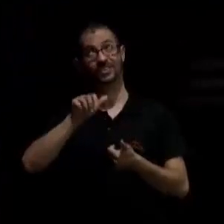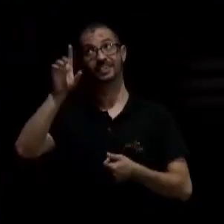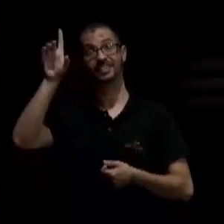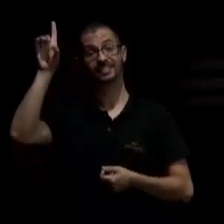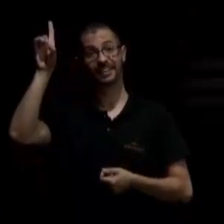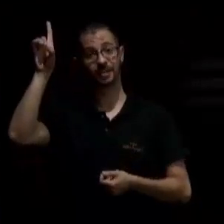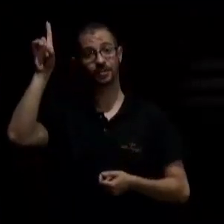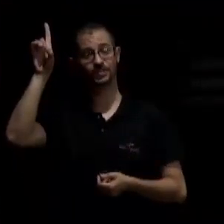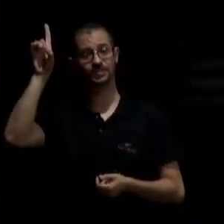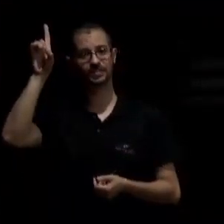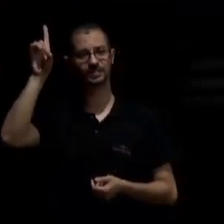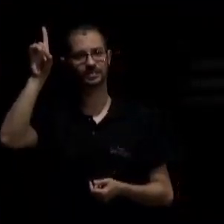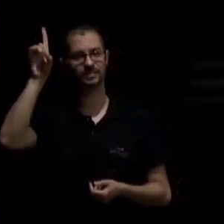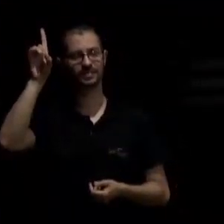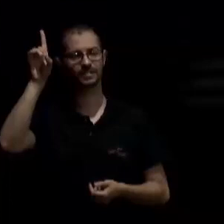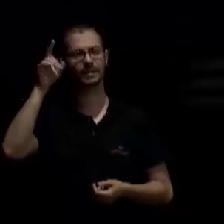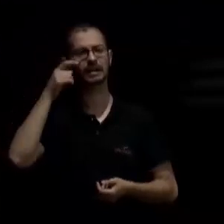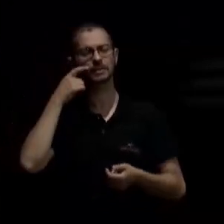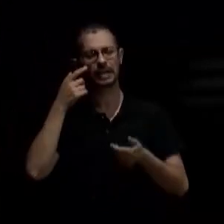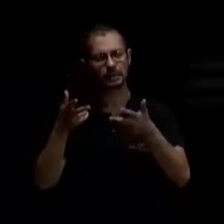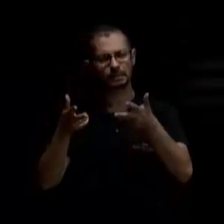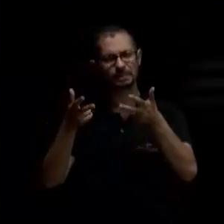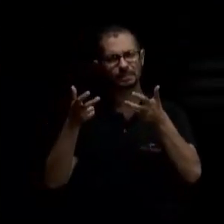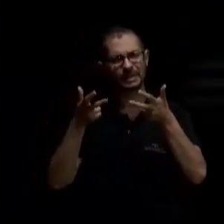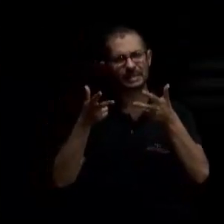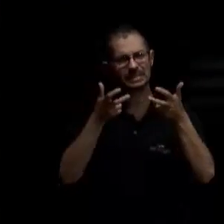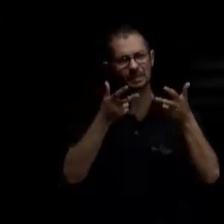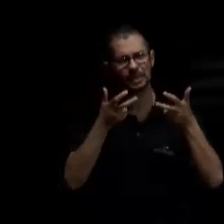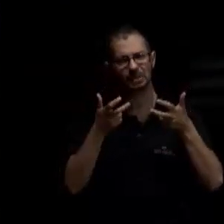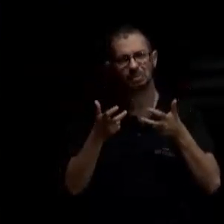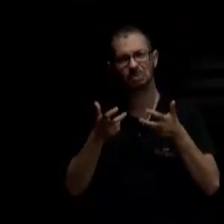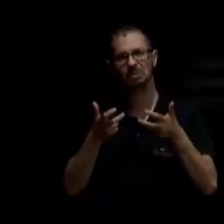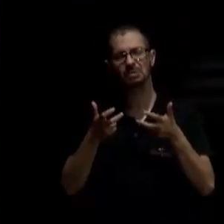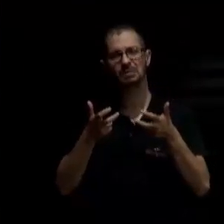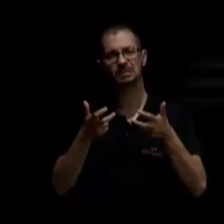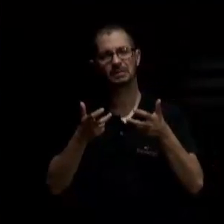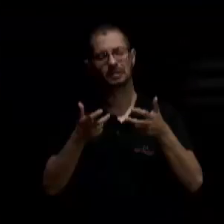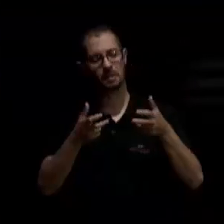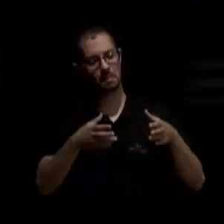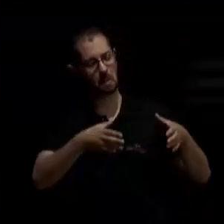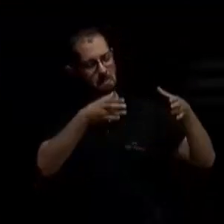Deus, eu tenho visto vazamento no meu balde.